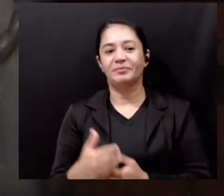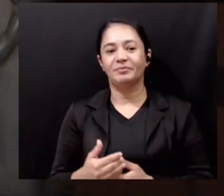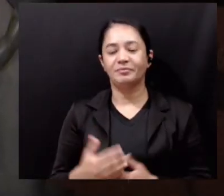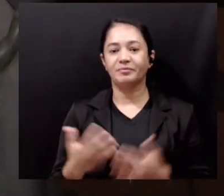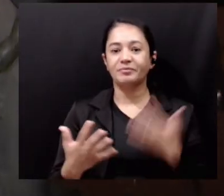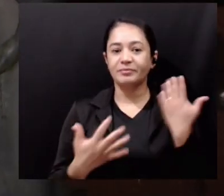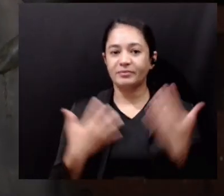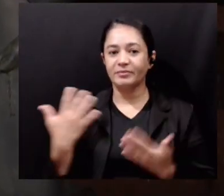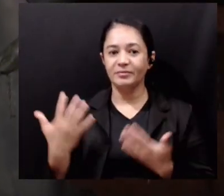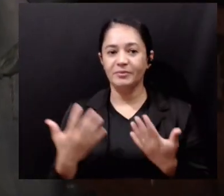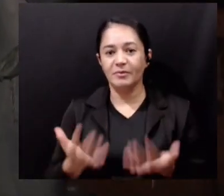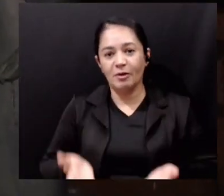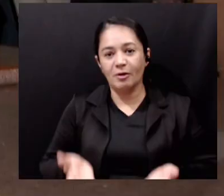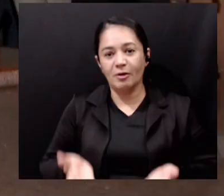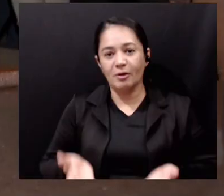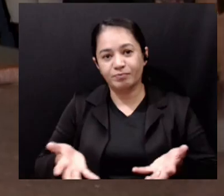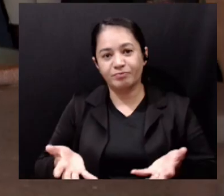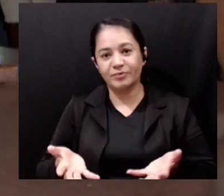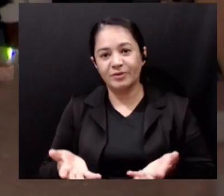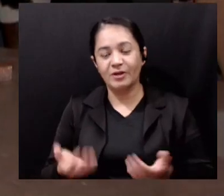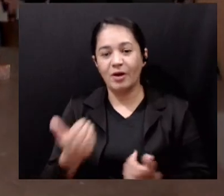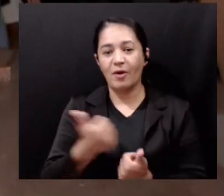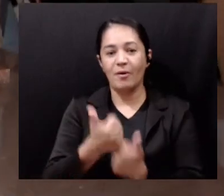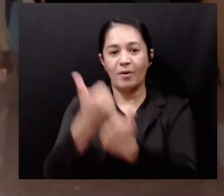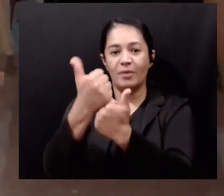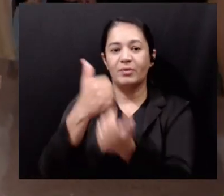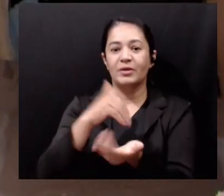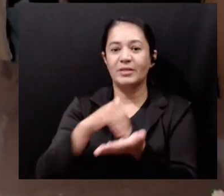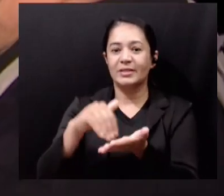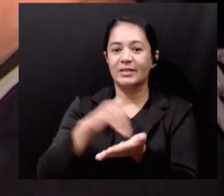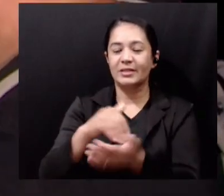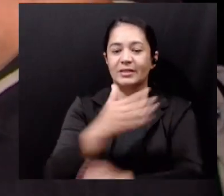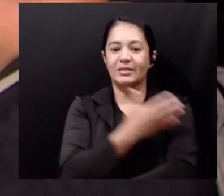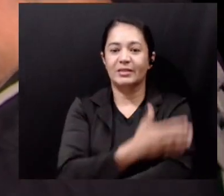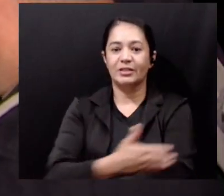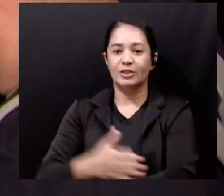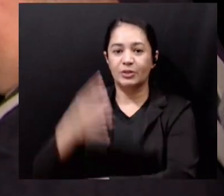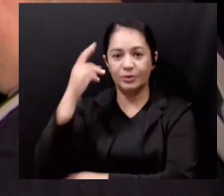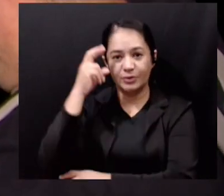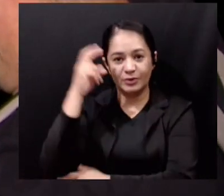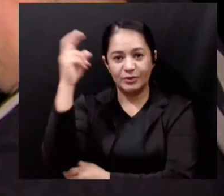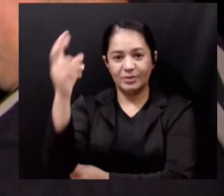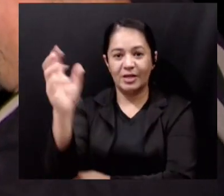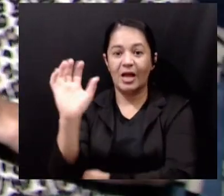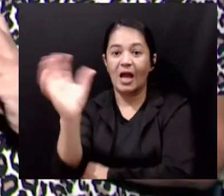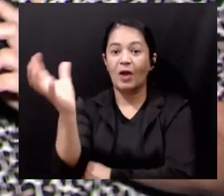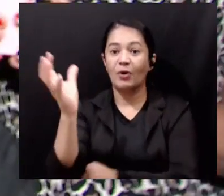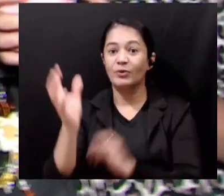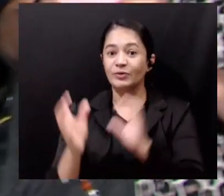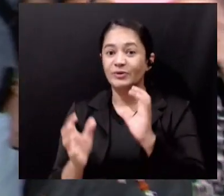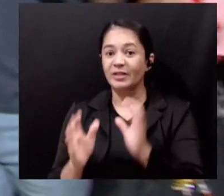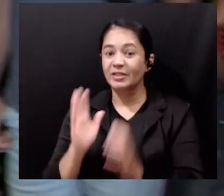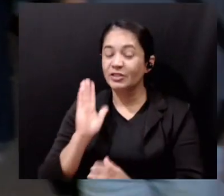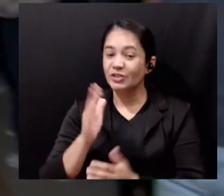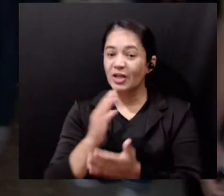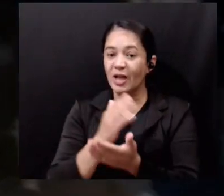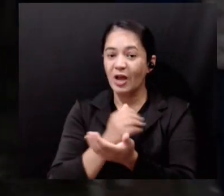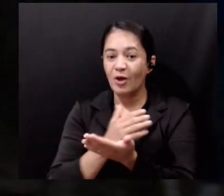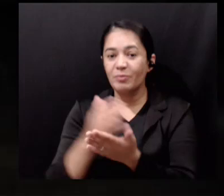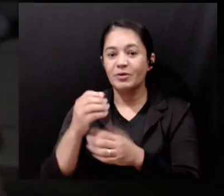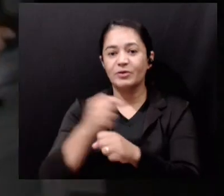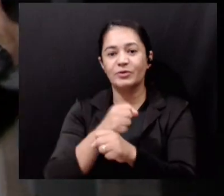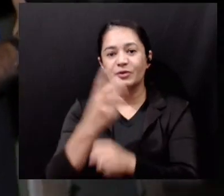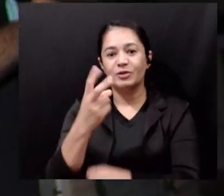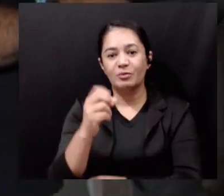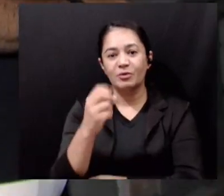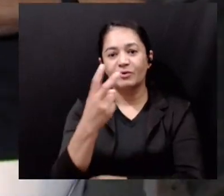Te Assombra, com apoio da Secretaria de Cultura e Turismo, acontece desde 2021. Seguindo o roteiro pelo Cemitério